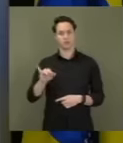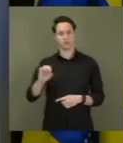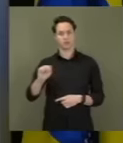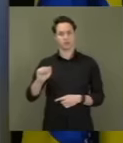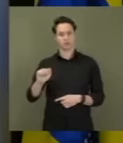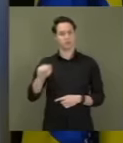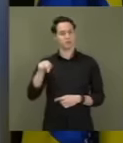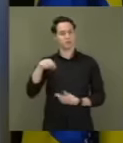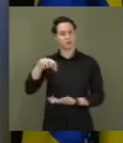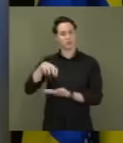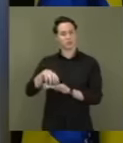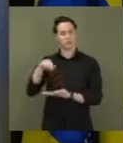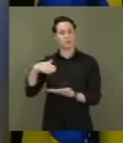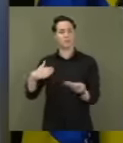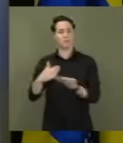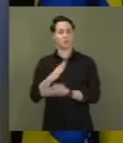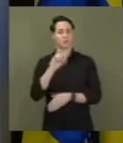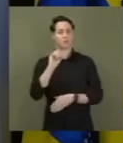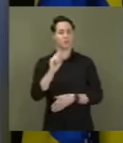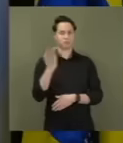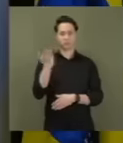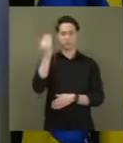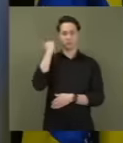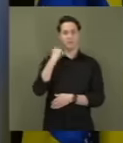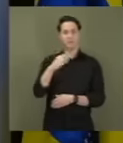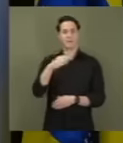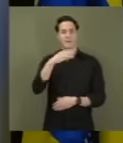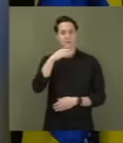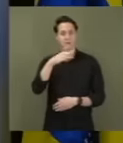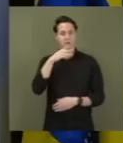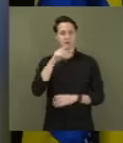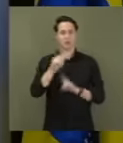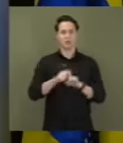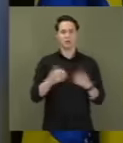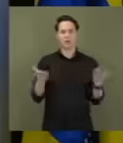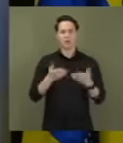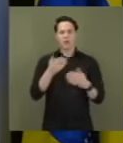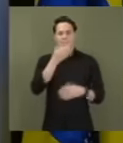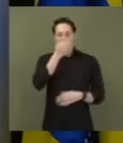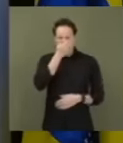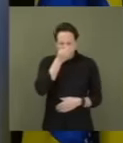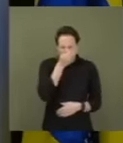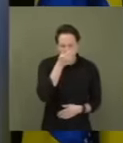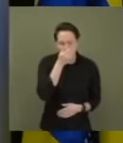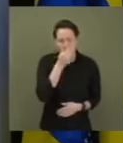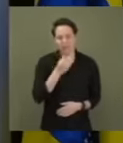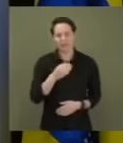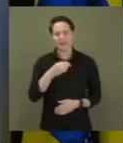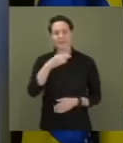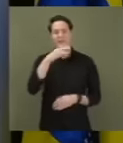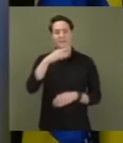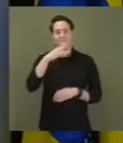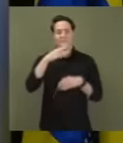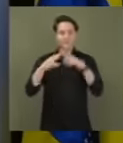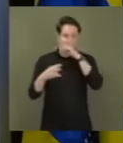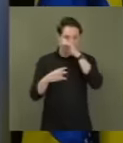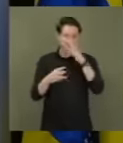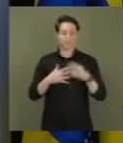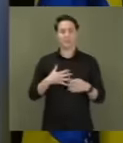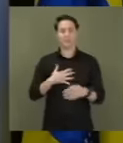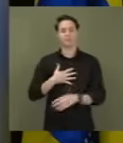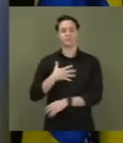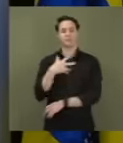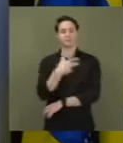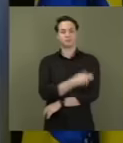Anvisa, aprovou em março desse ano, de 2023, o registro da vacina